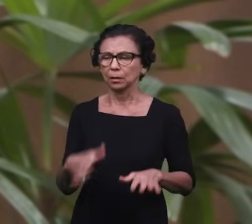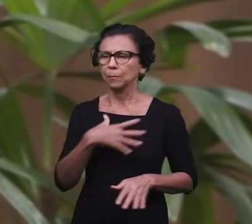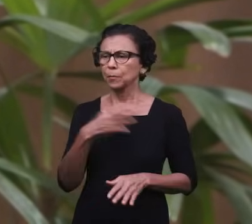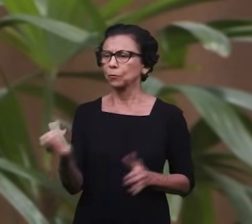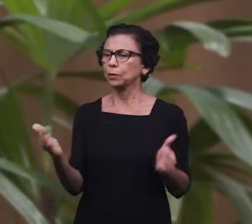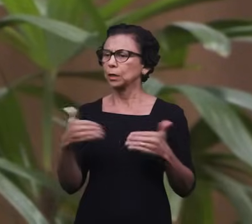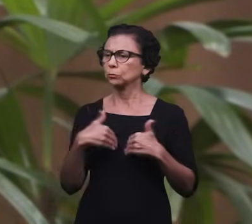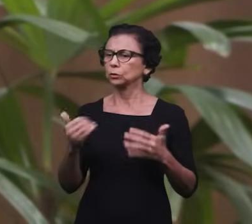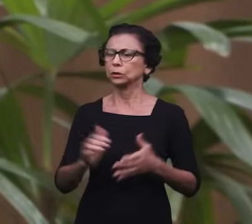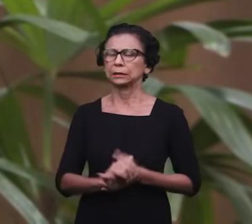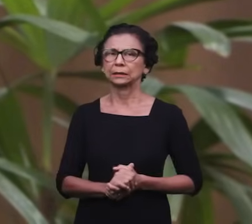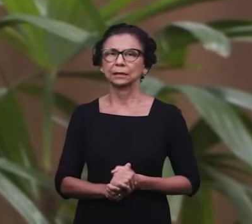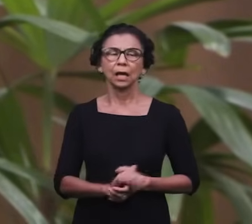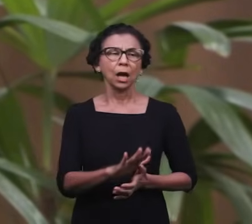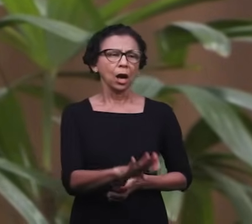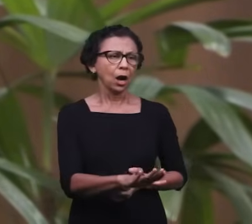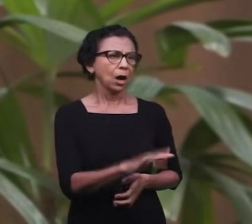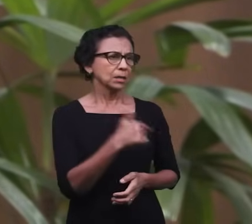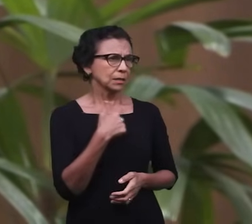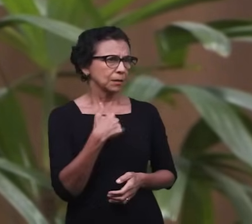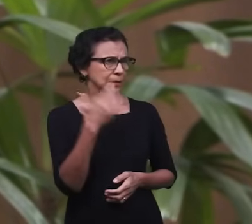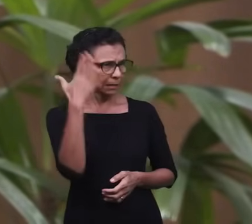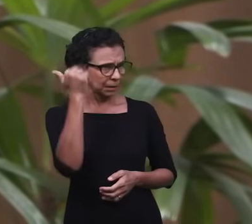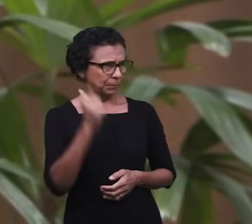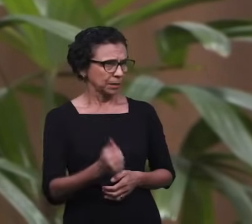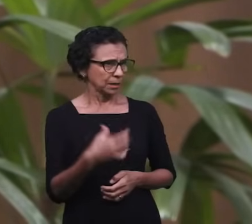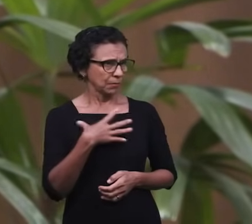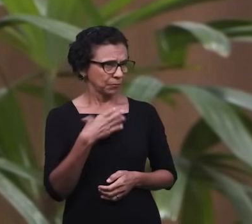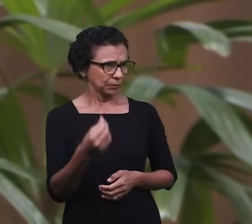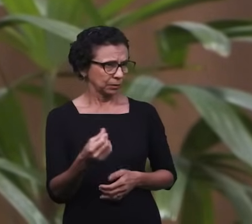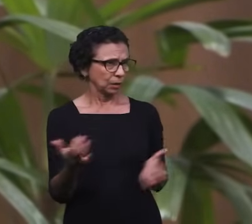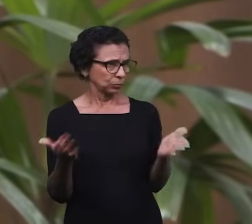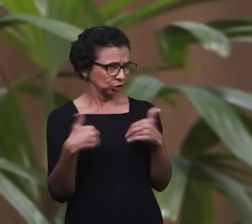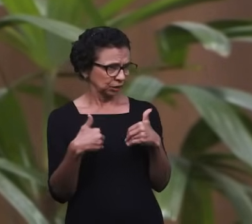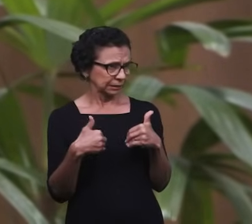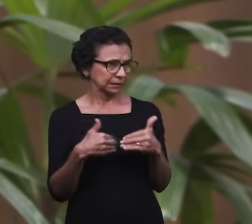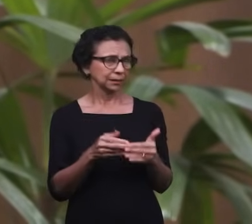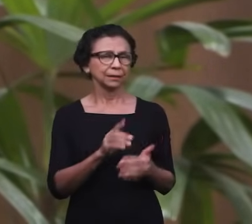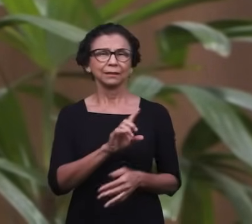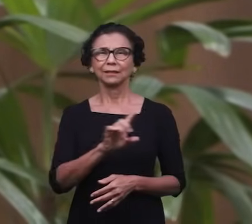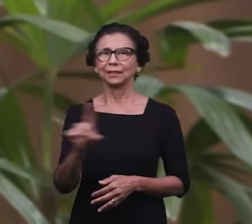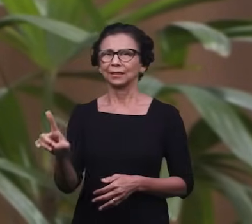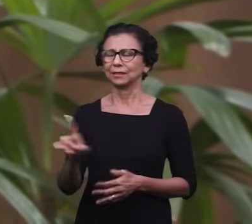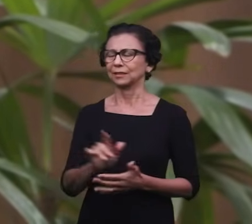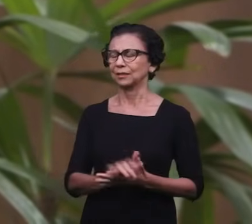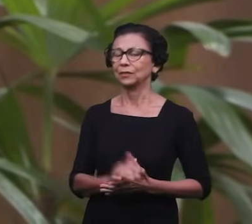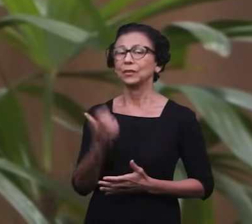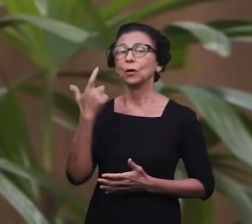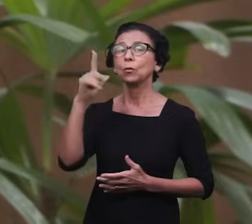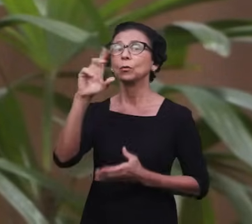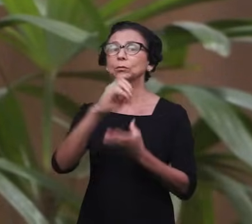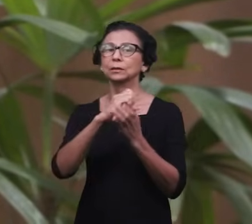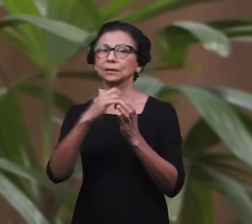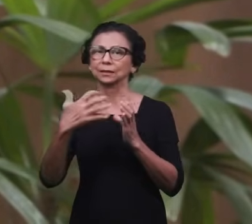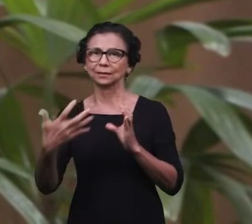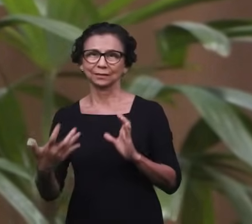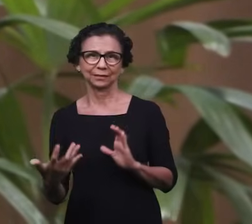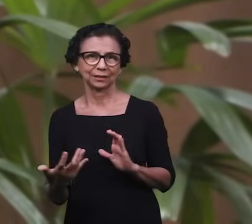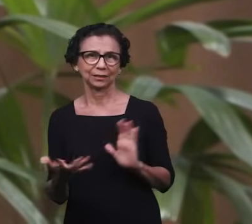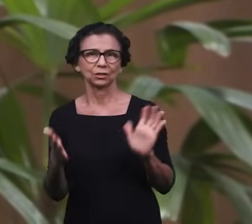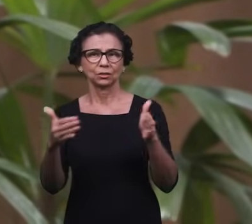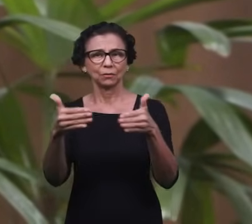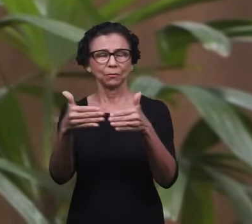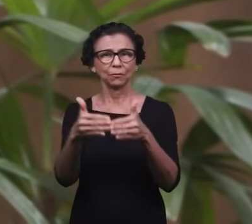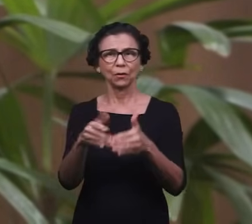Fulano, não faça isso. Diga, meu filho... Começa a pontuar as potencialidades dele. Olha, ele